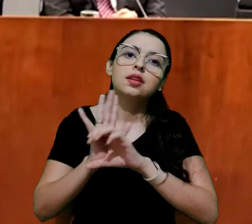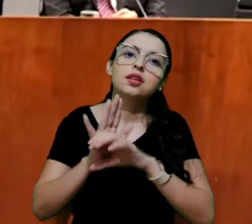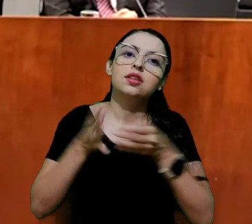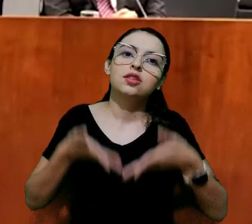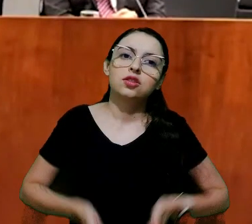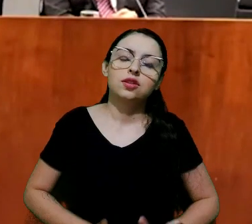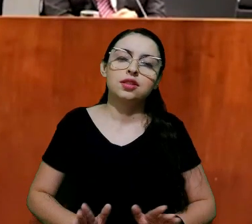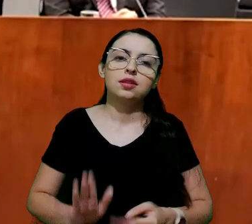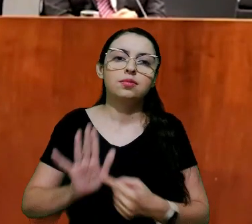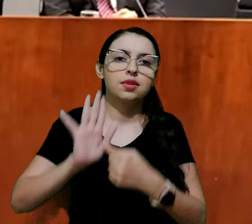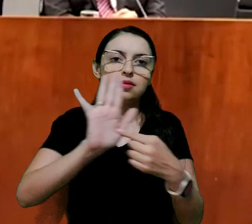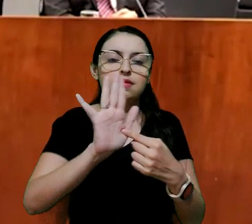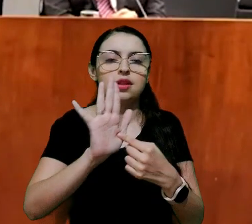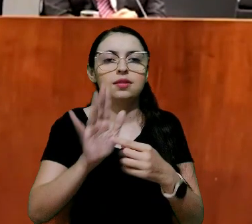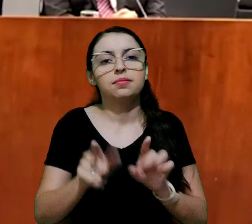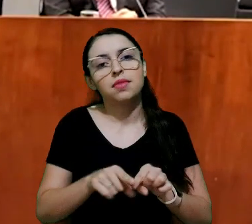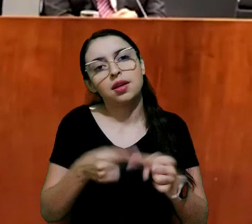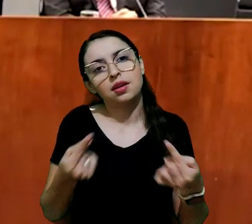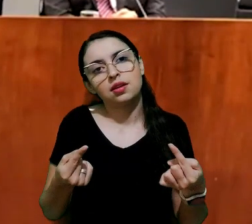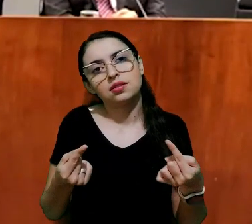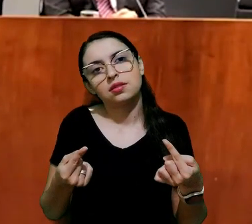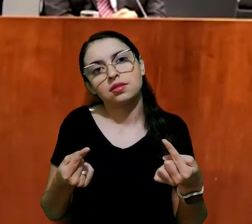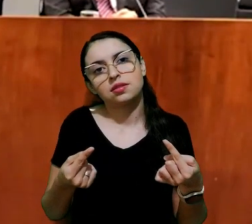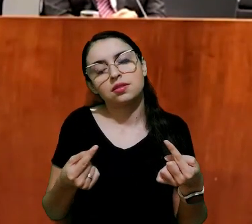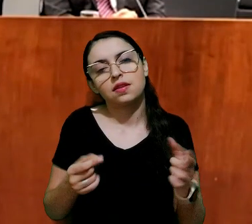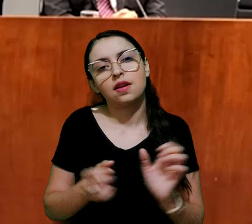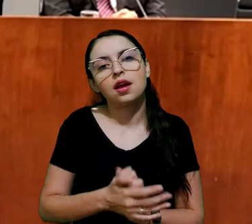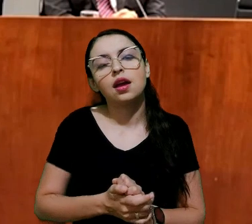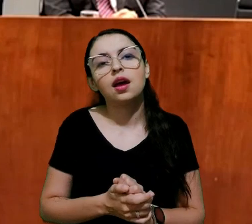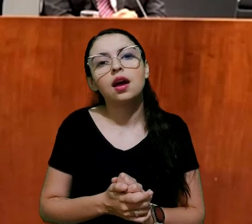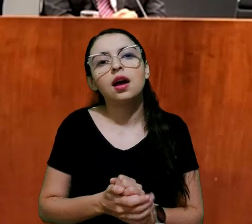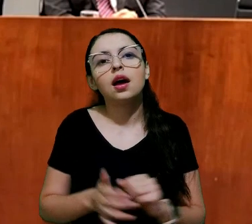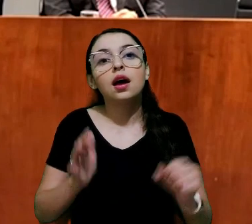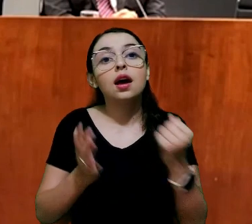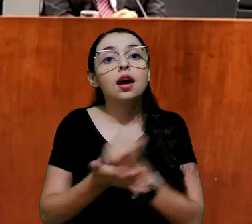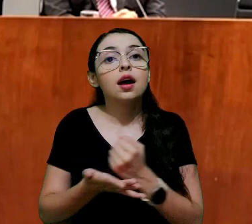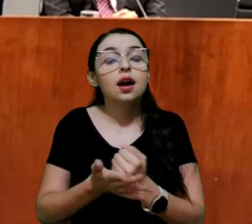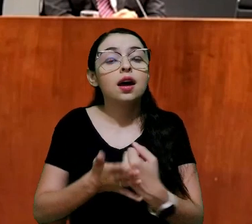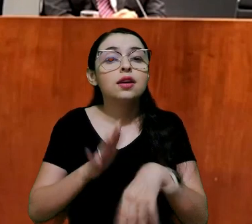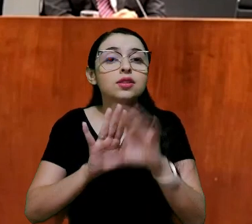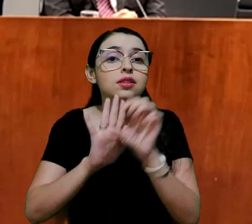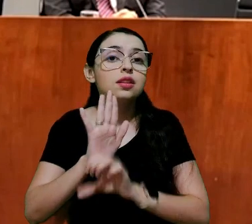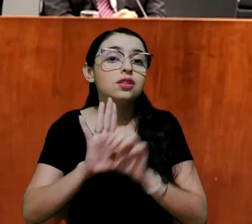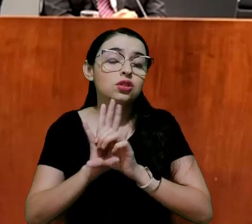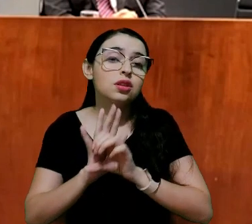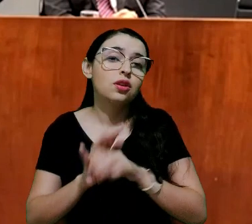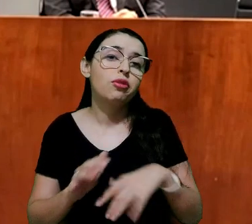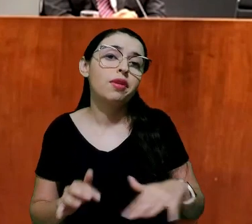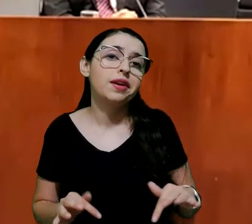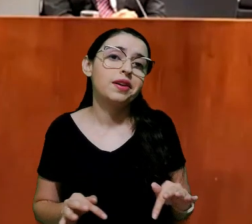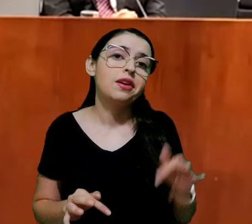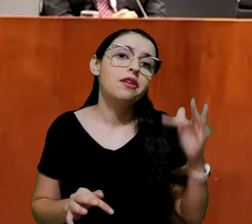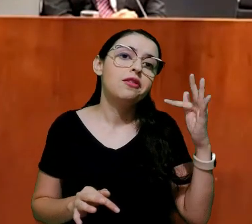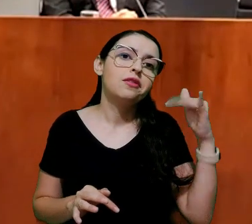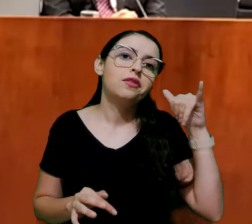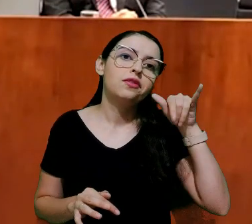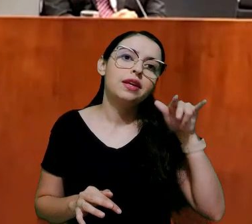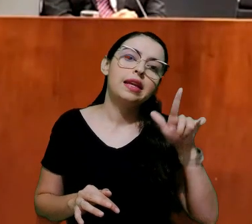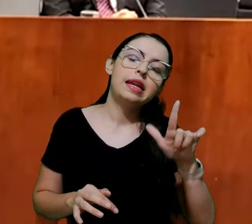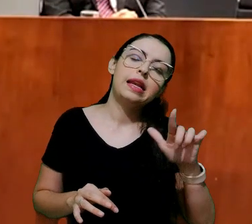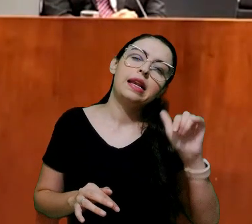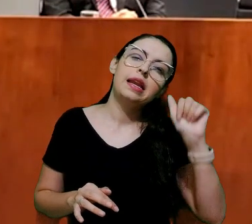uma certidão de filiação por afetividade, eu mexo nessa circulação de riqueza de maneira